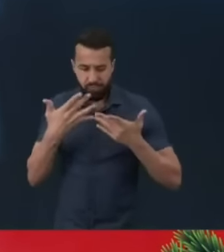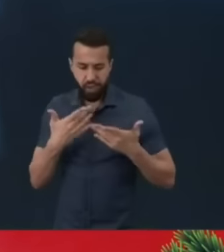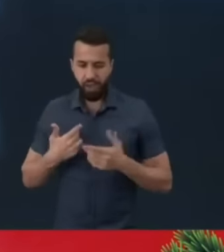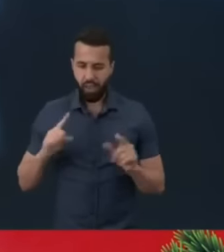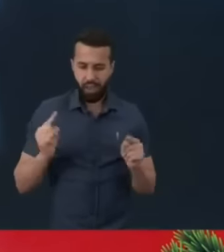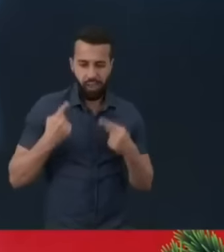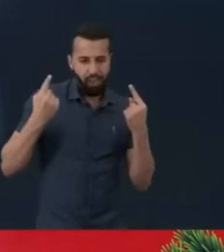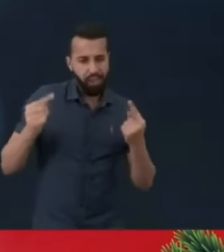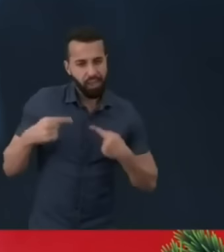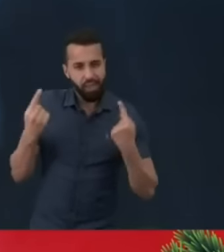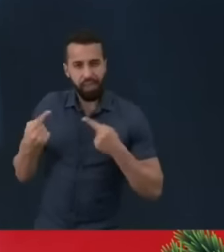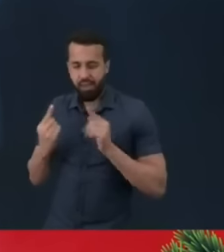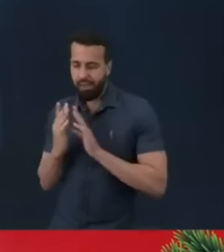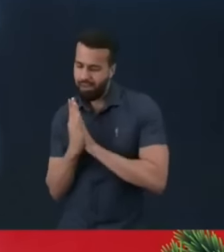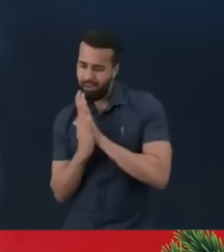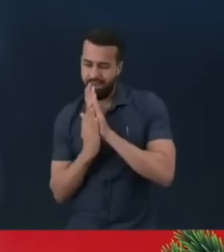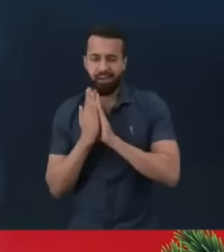corpo.